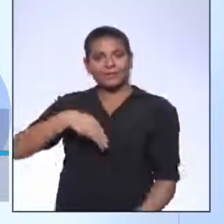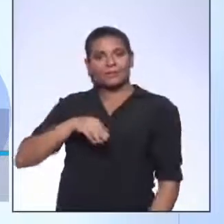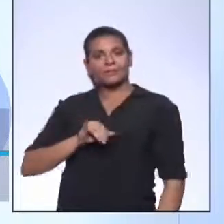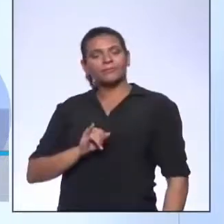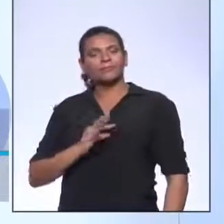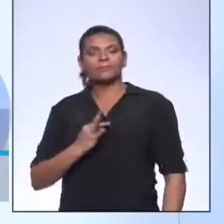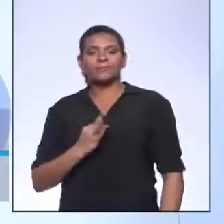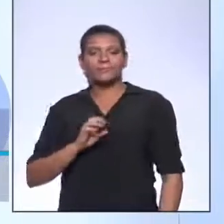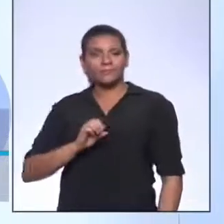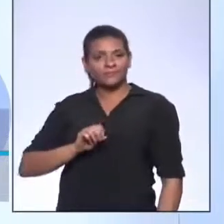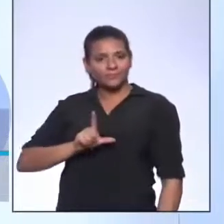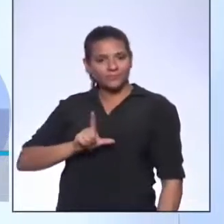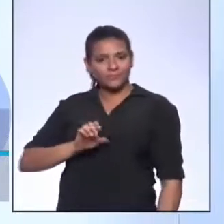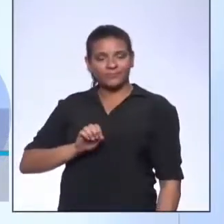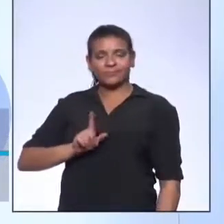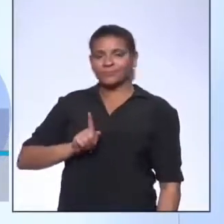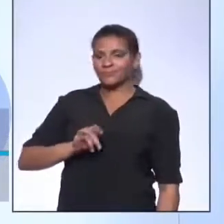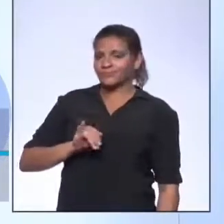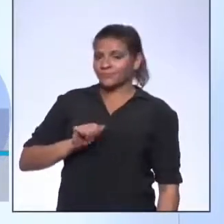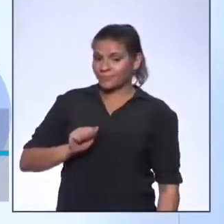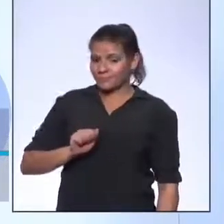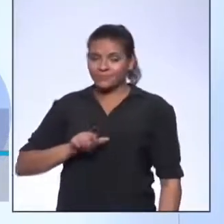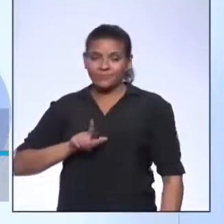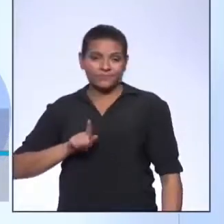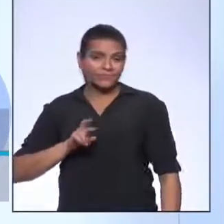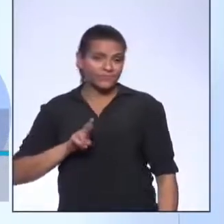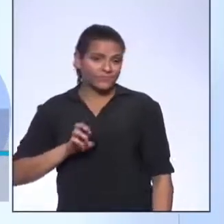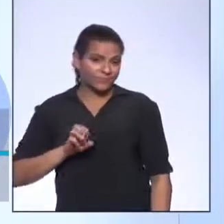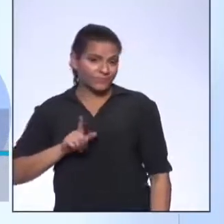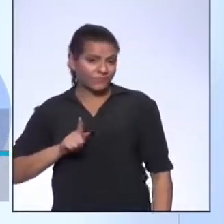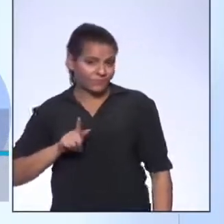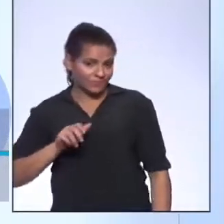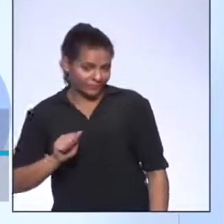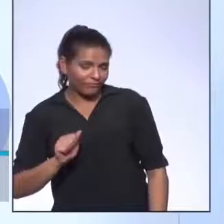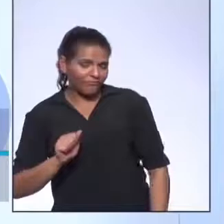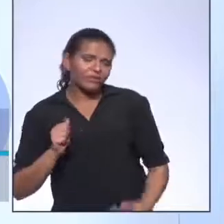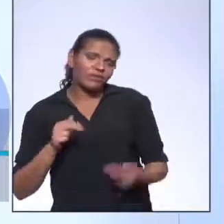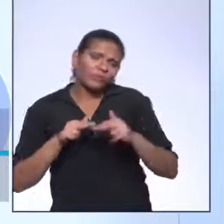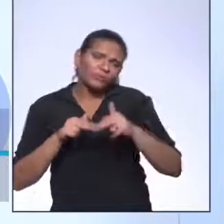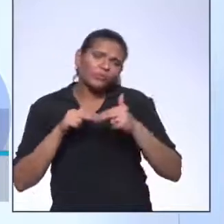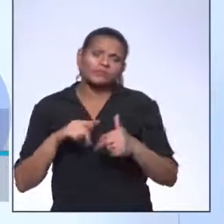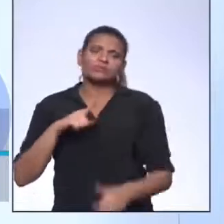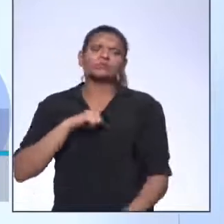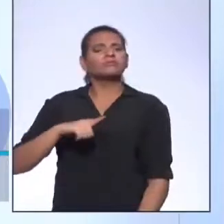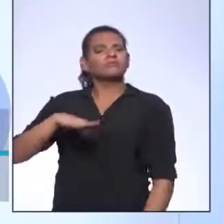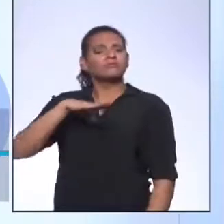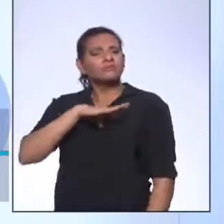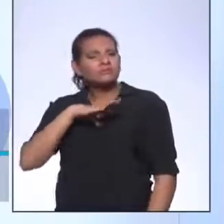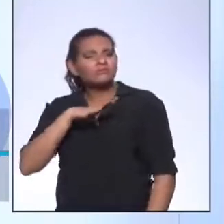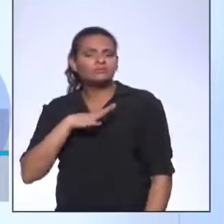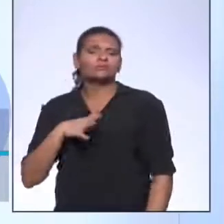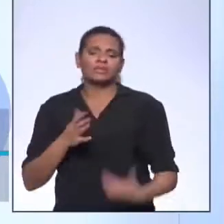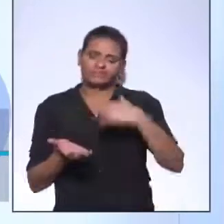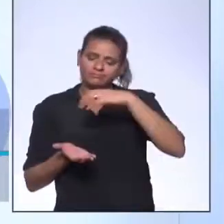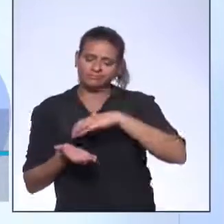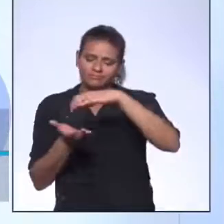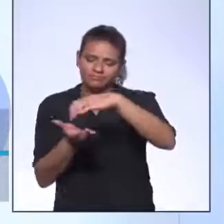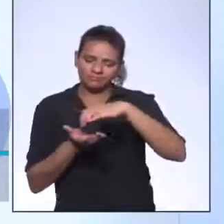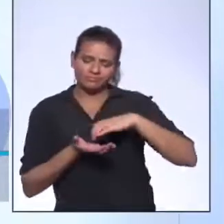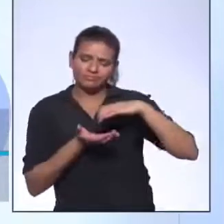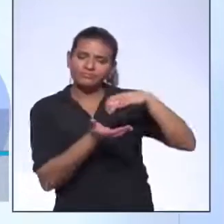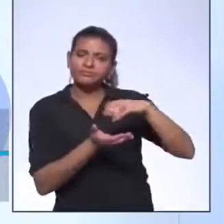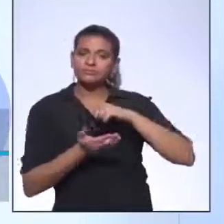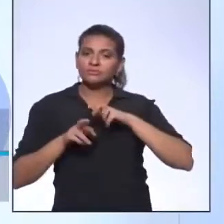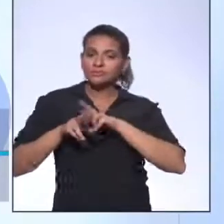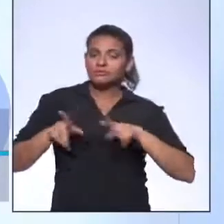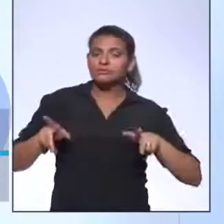importante, porque todas essas polis, embora elas venham de povos diferentes, com tradições diferentes, todas elas se